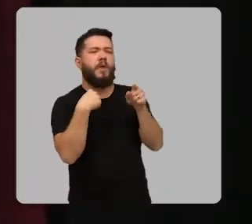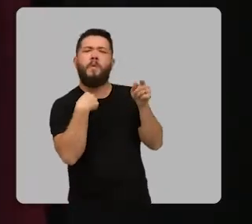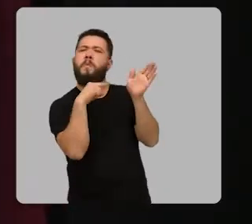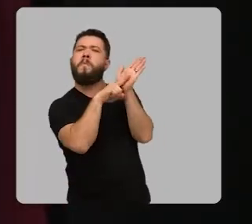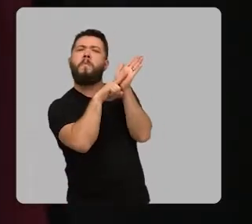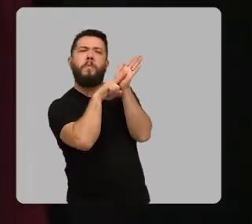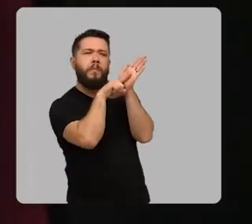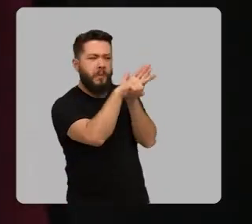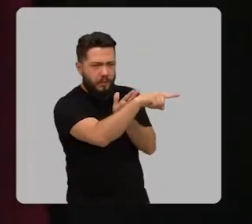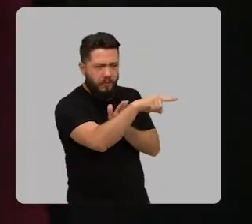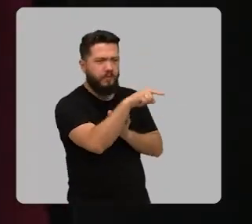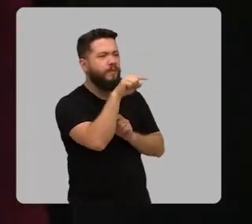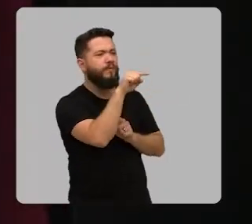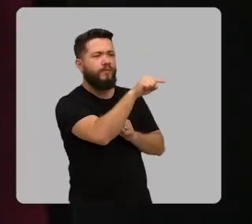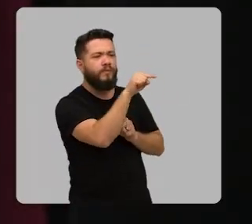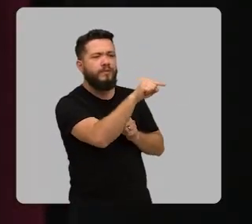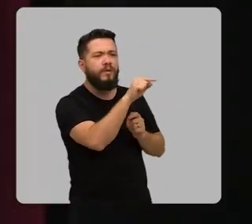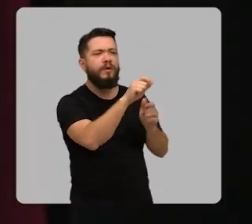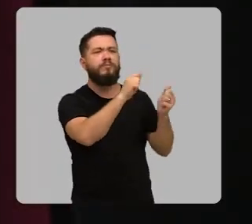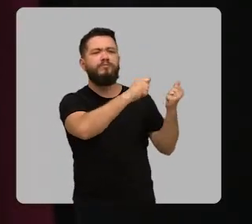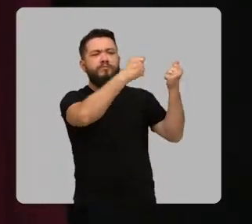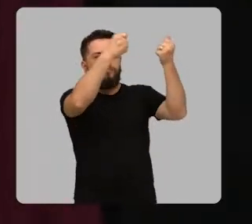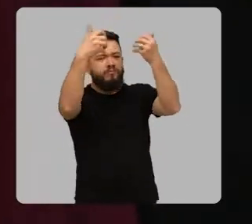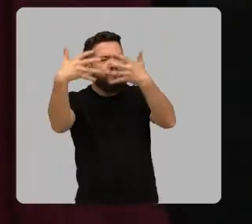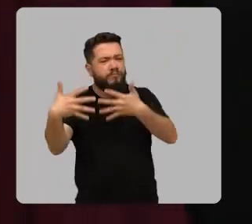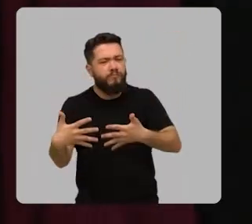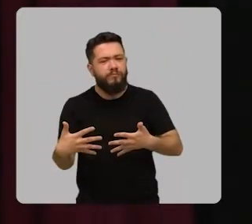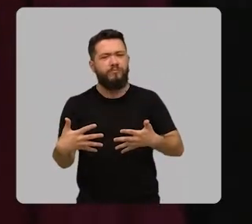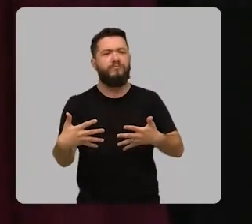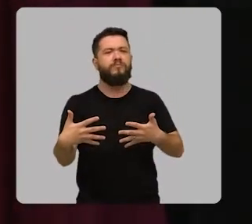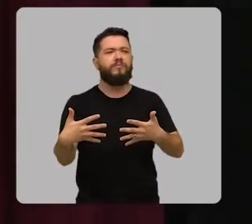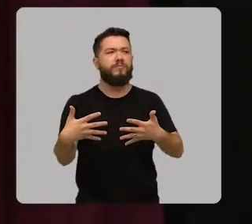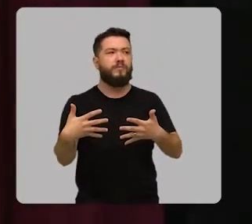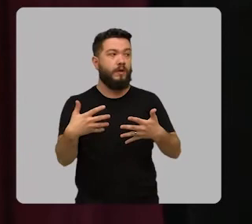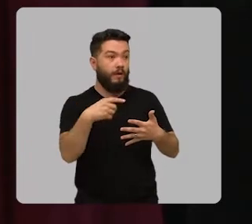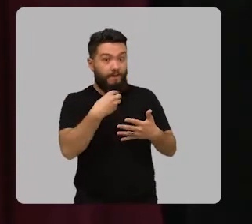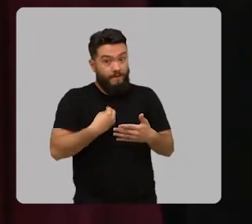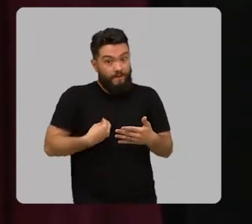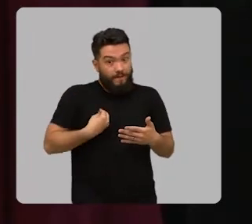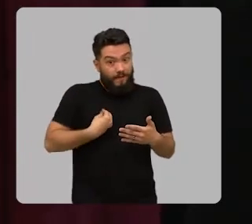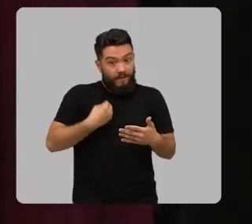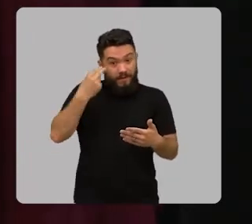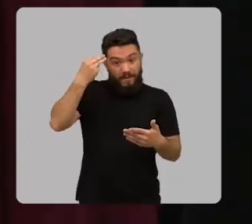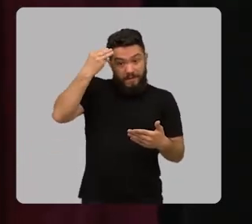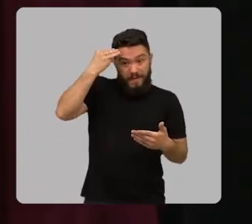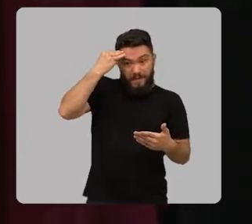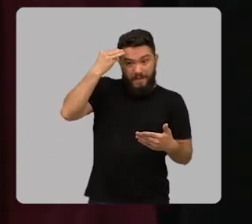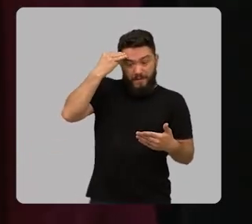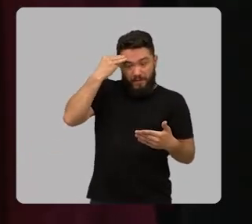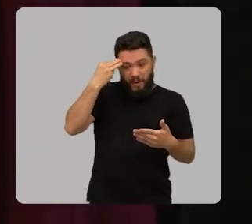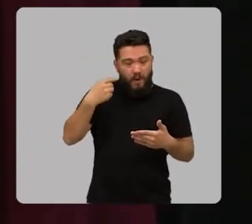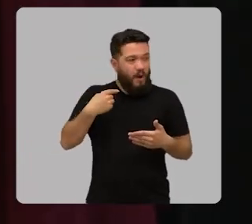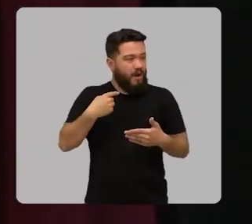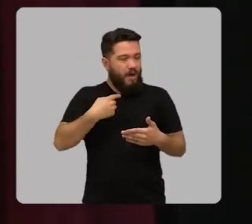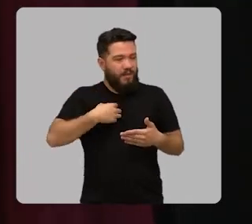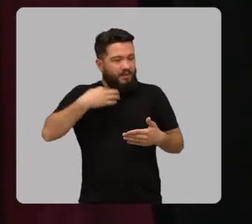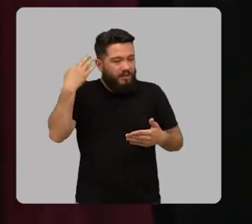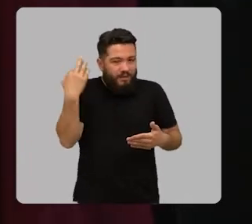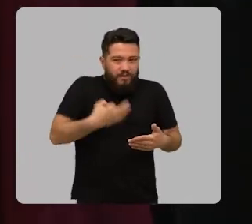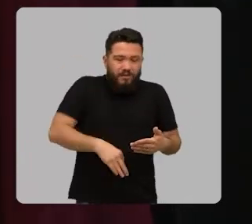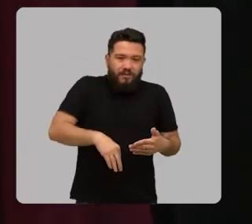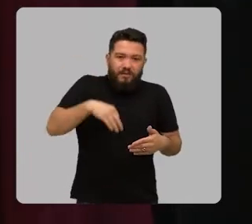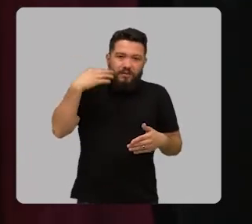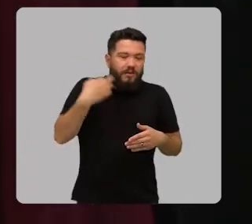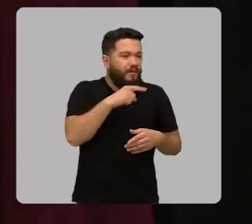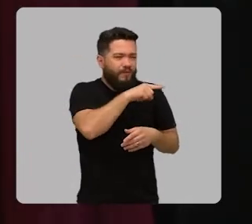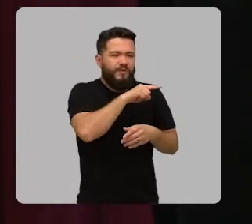pergunta quando você relata que conviver com essas memórias é algo realmente doloroso você destaca isso no seu